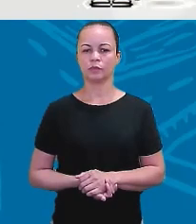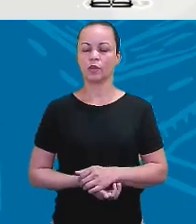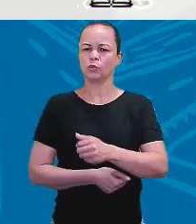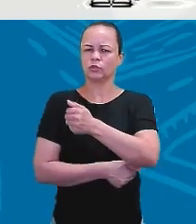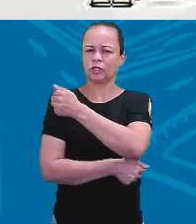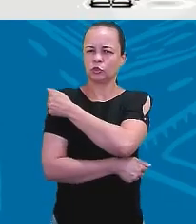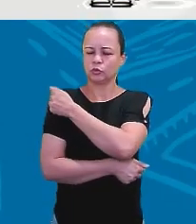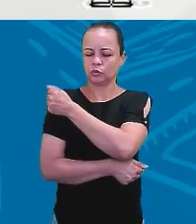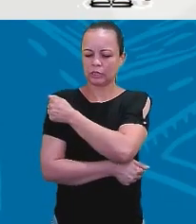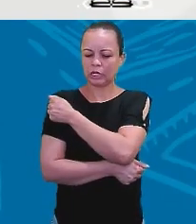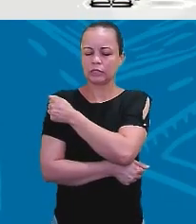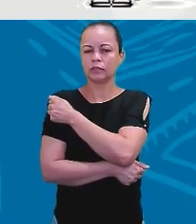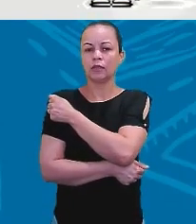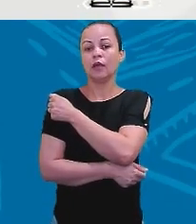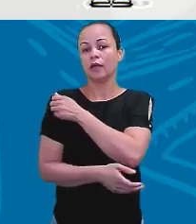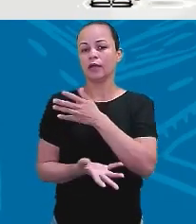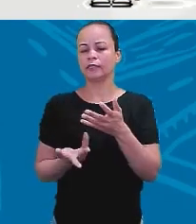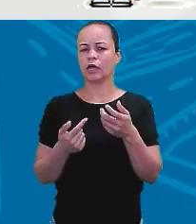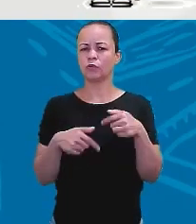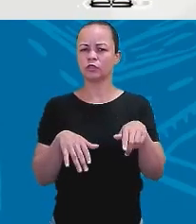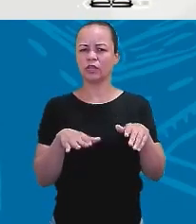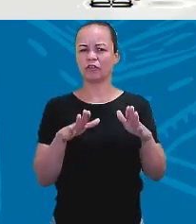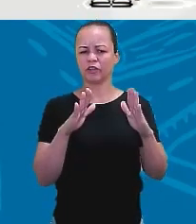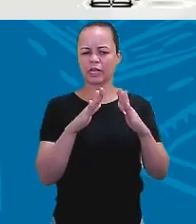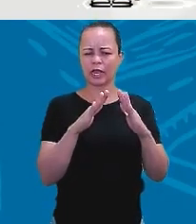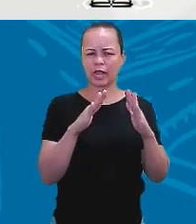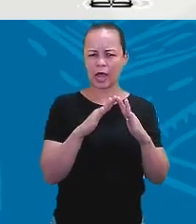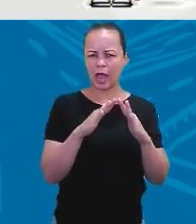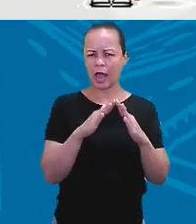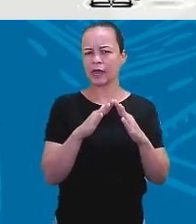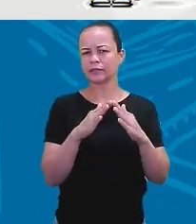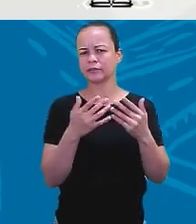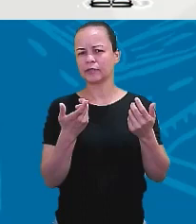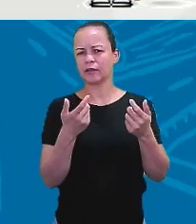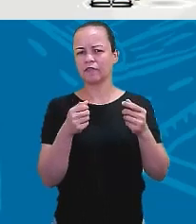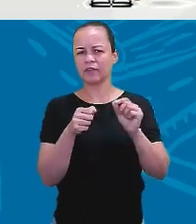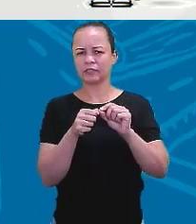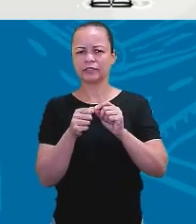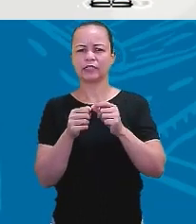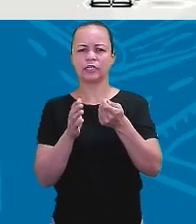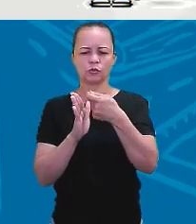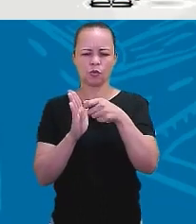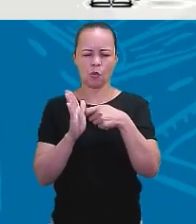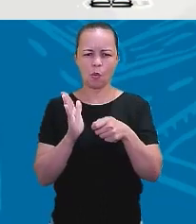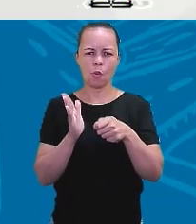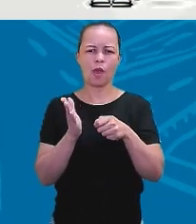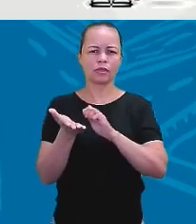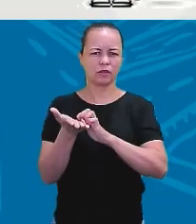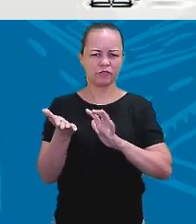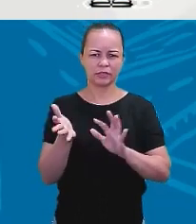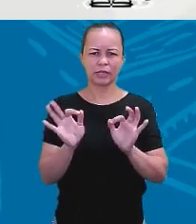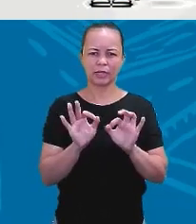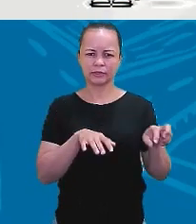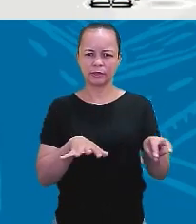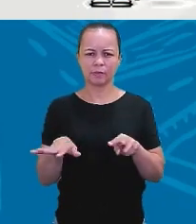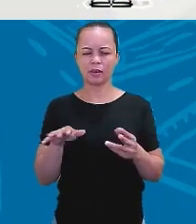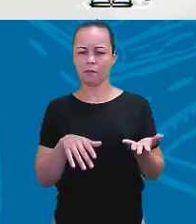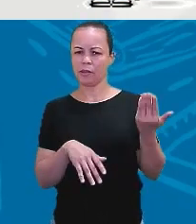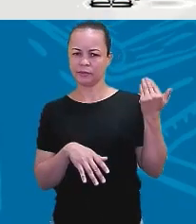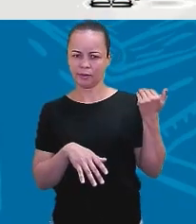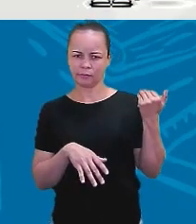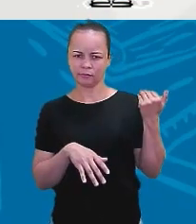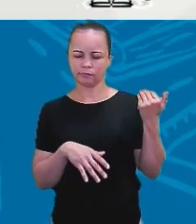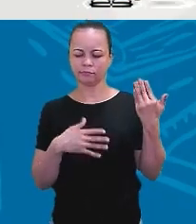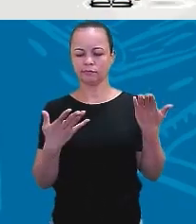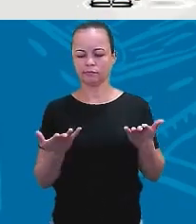eles não estavam em casa, não fizeram a lição de casa, né? A semana passada. Veja aí, ó,